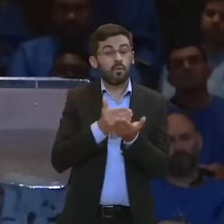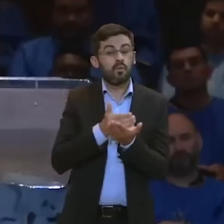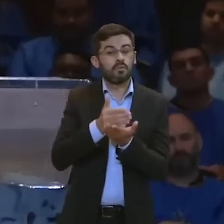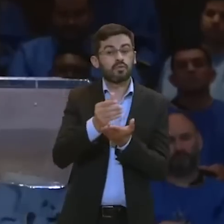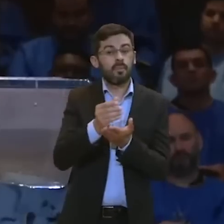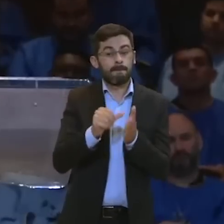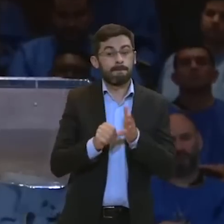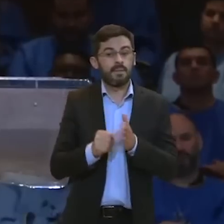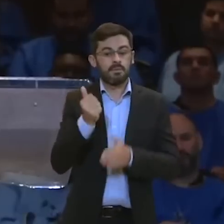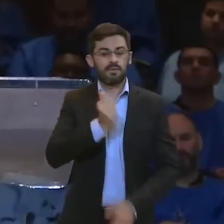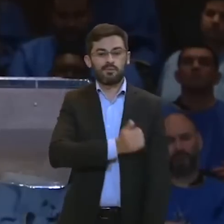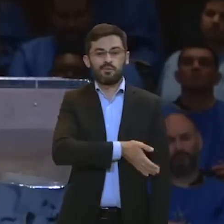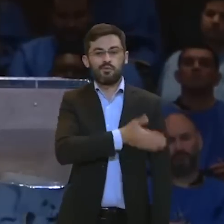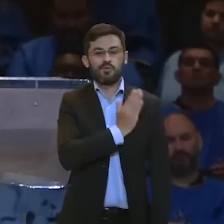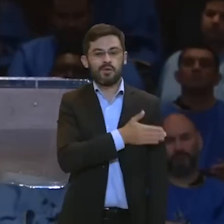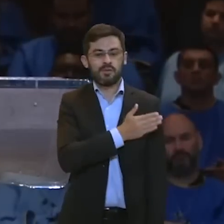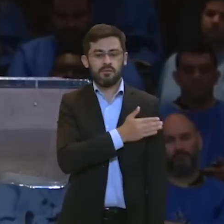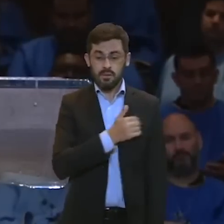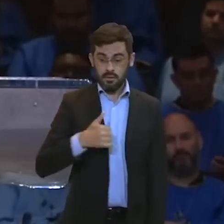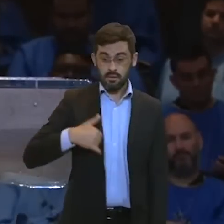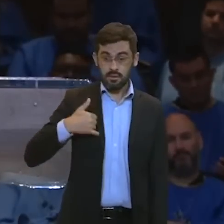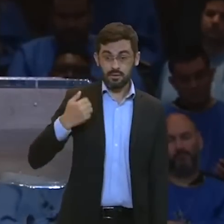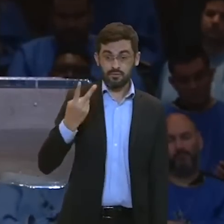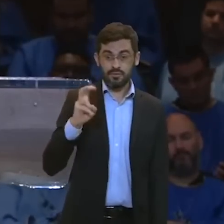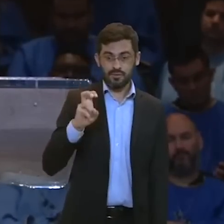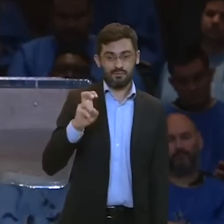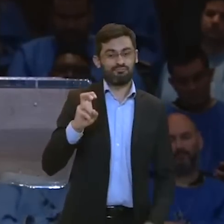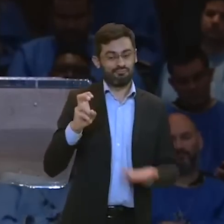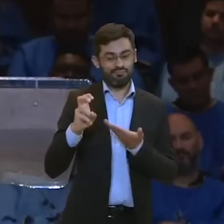rei, 25 anos de idade,